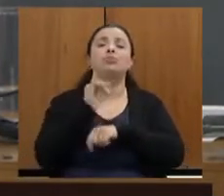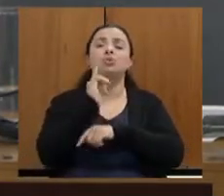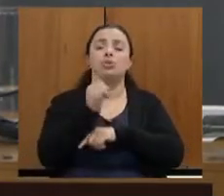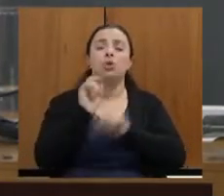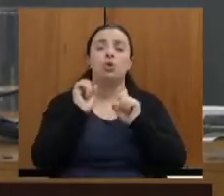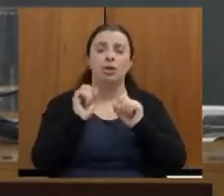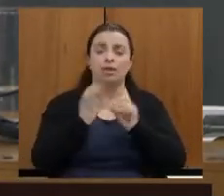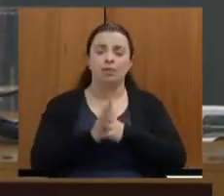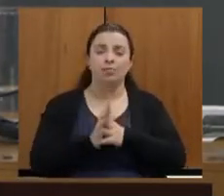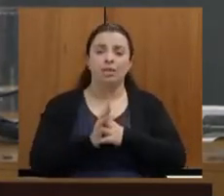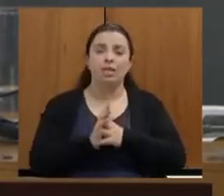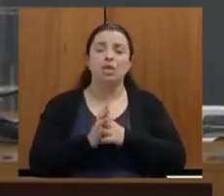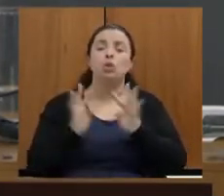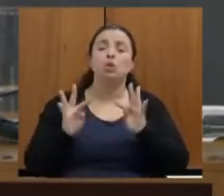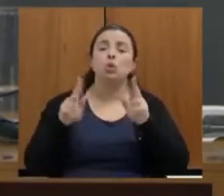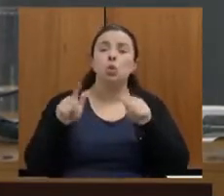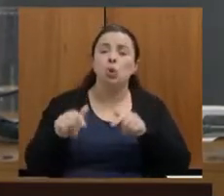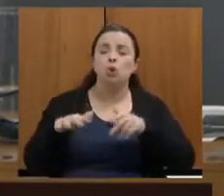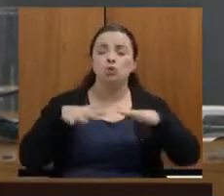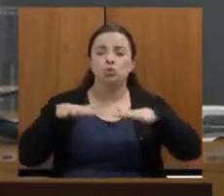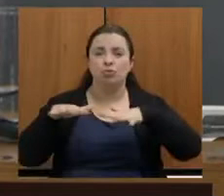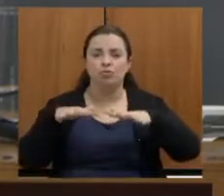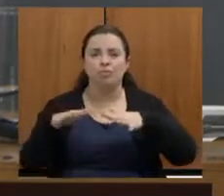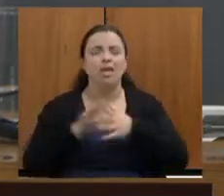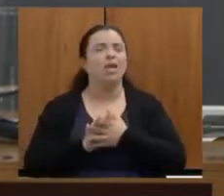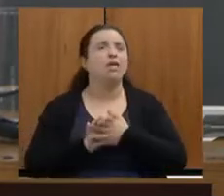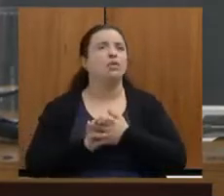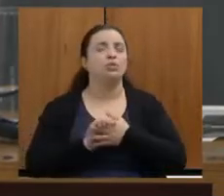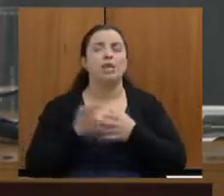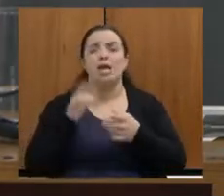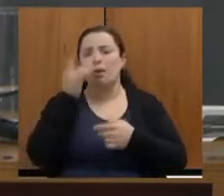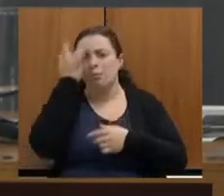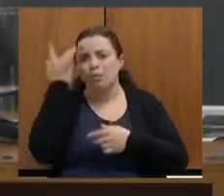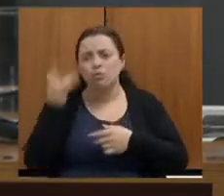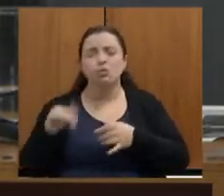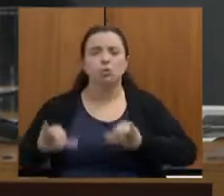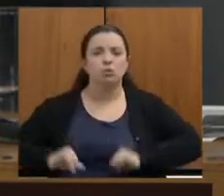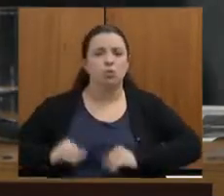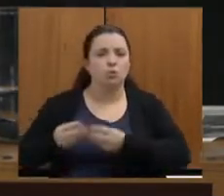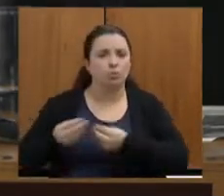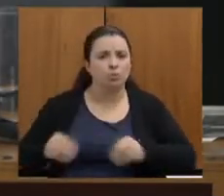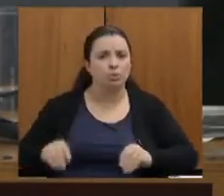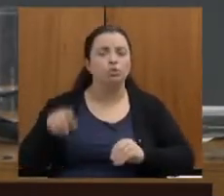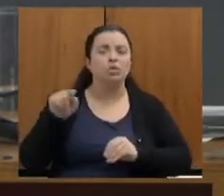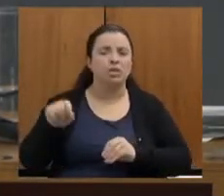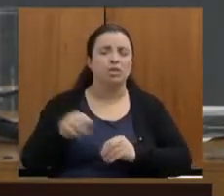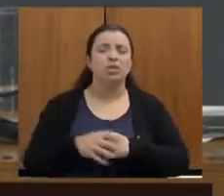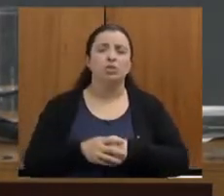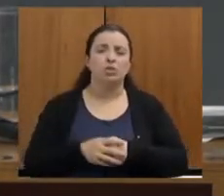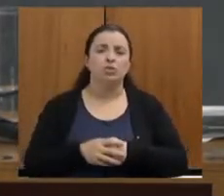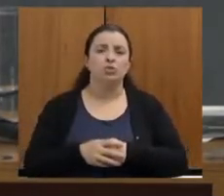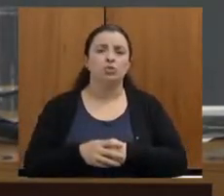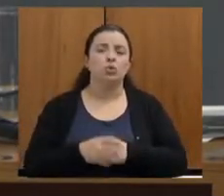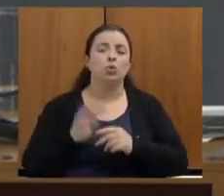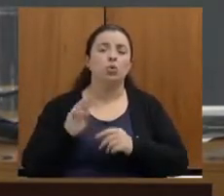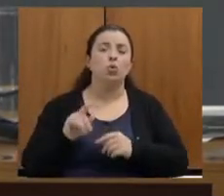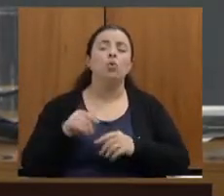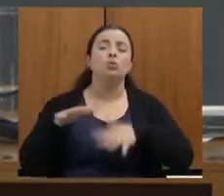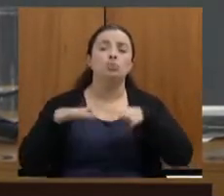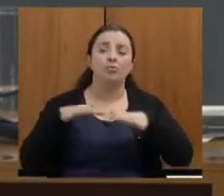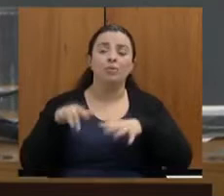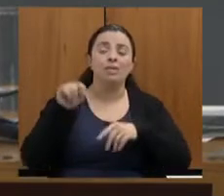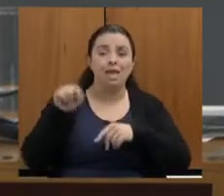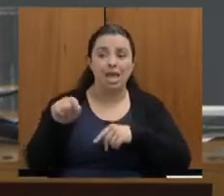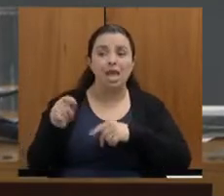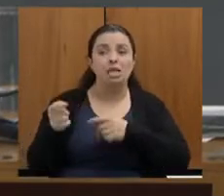todos os movimentos os atingidos atingidos as ouvimos os movimentos que os movimentos a que organiza atingidos e